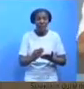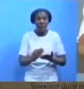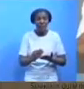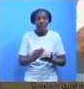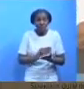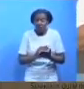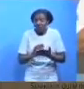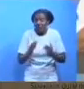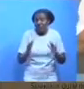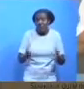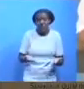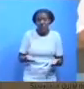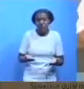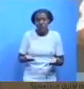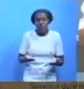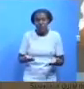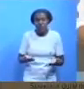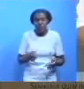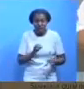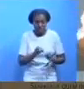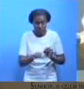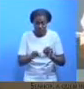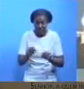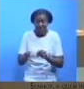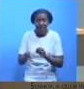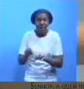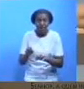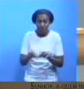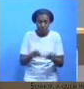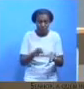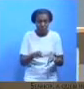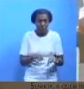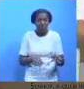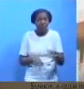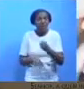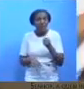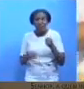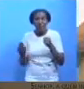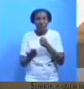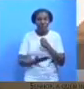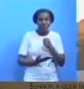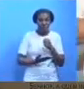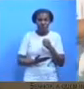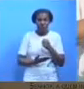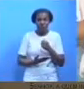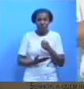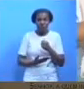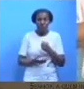ele é fraquinho. O rio Iguaçu nasce, ele é um córrego, talvez não tenha 1 metro de largura, nem isso.